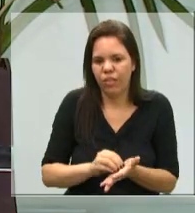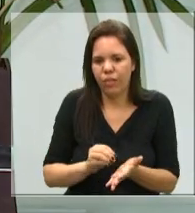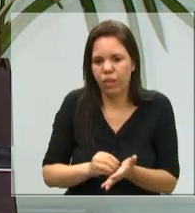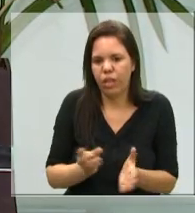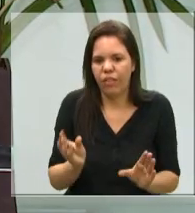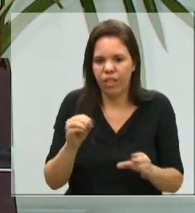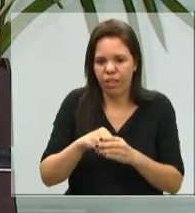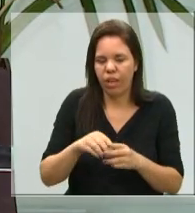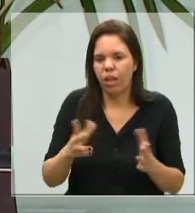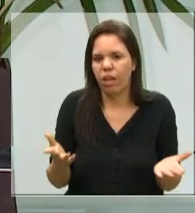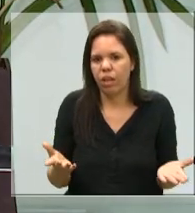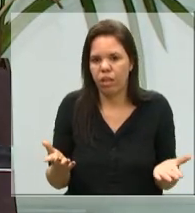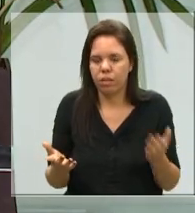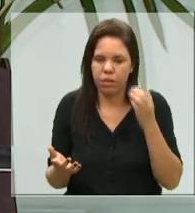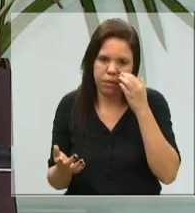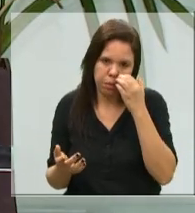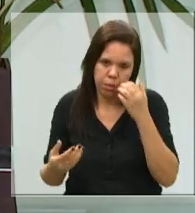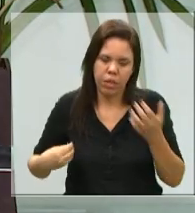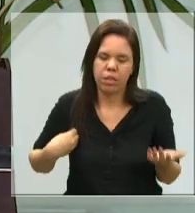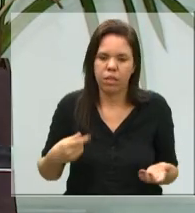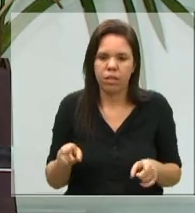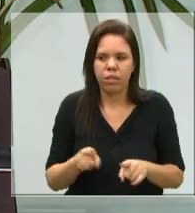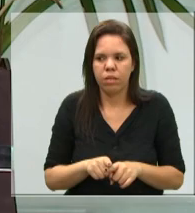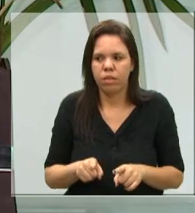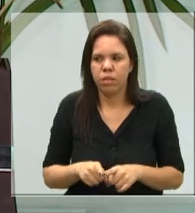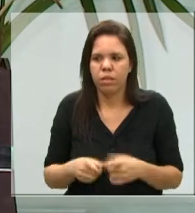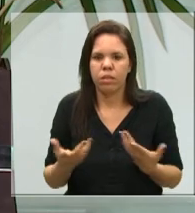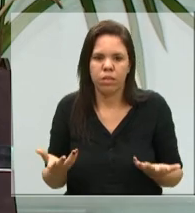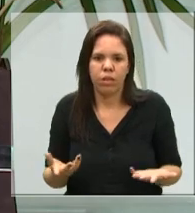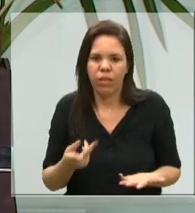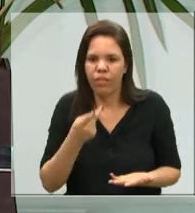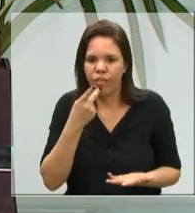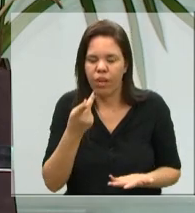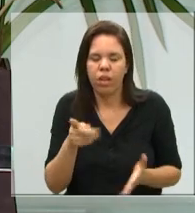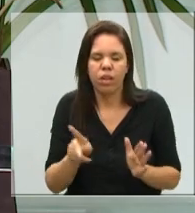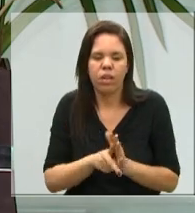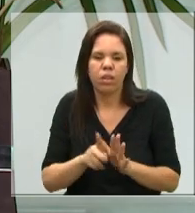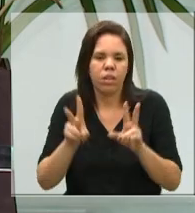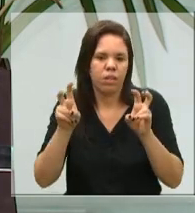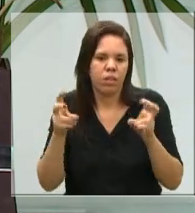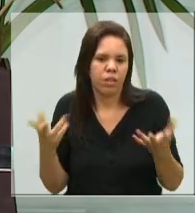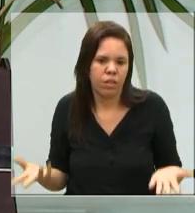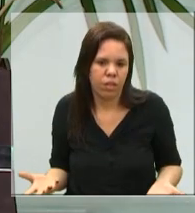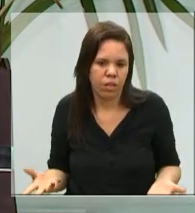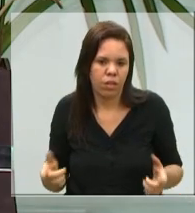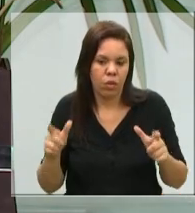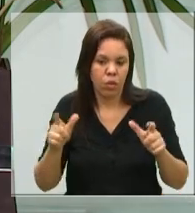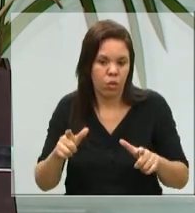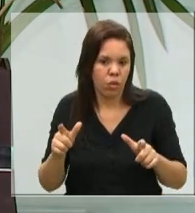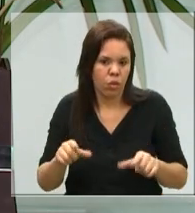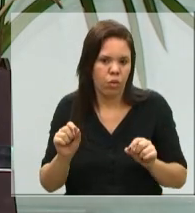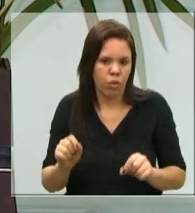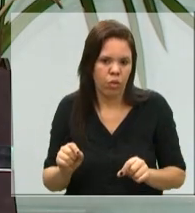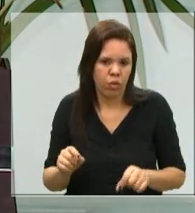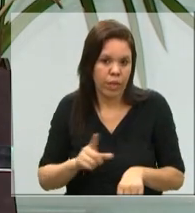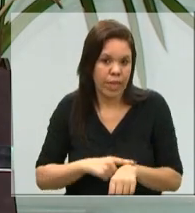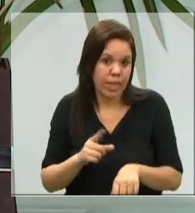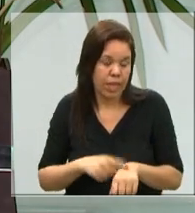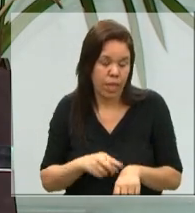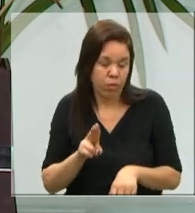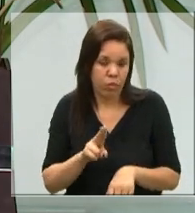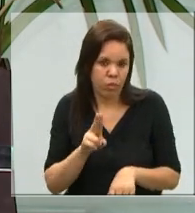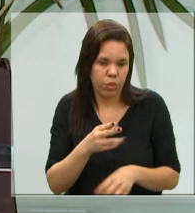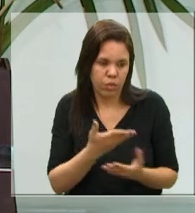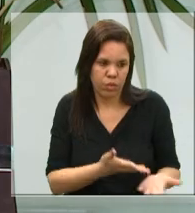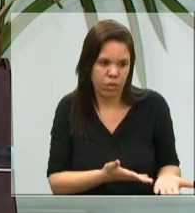cerrado dentro dos muros da universidade, fisicamente falando, inclusive, e num espaço determinado e num tempo